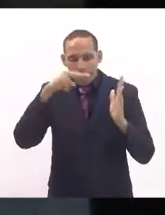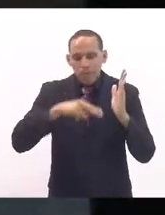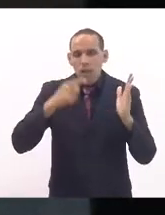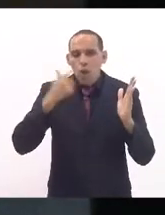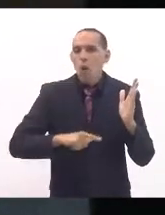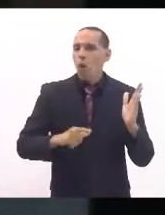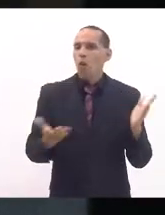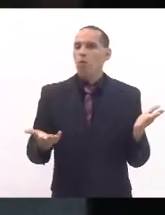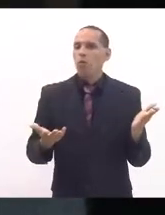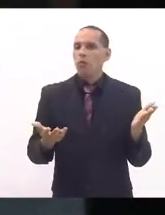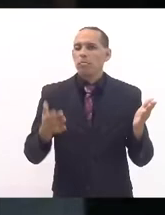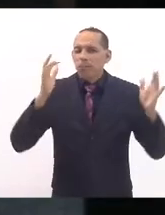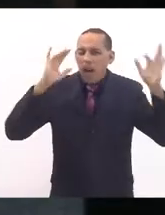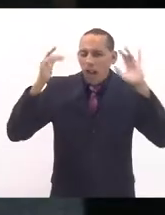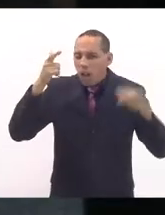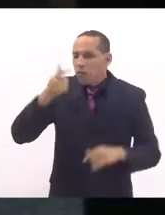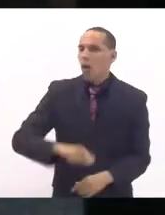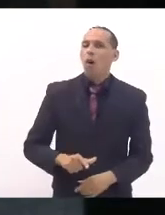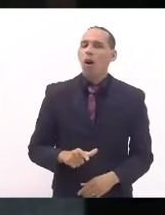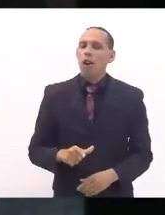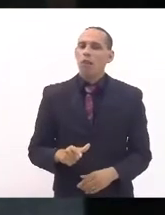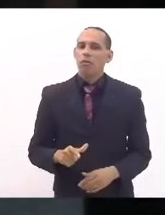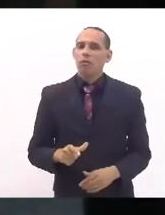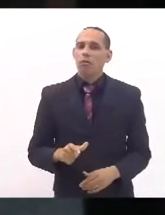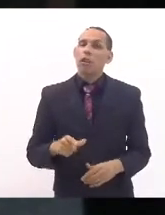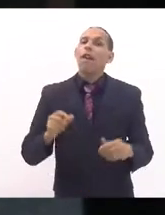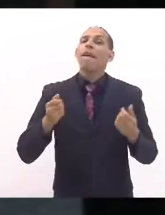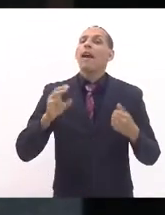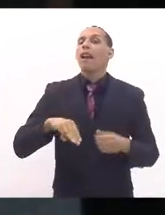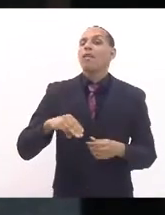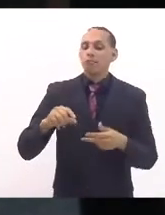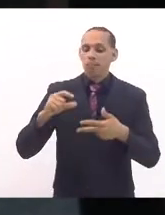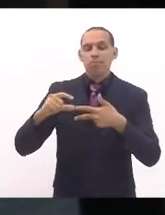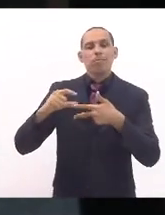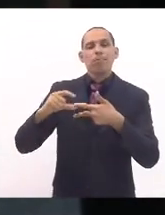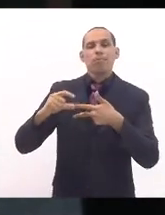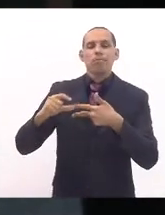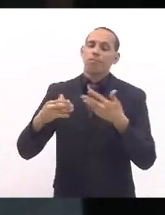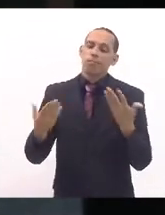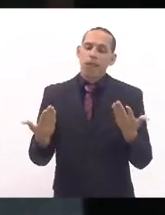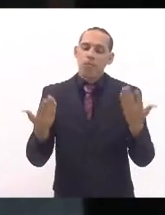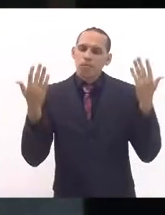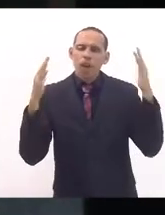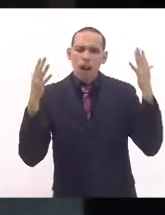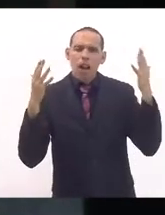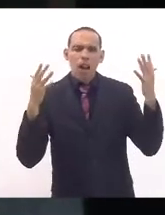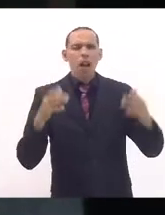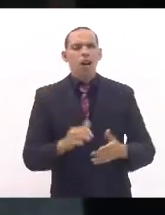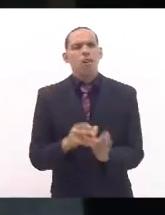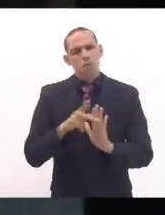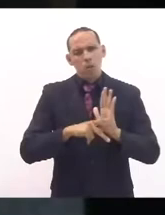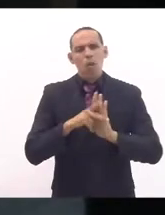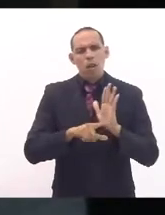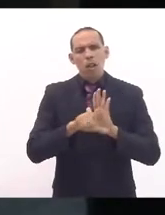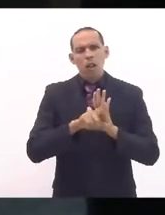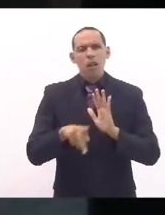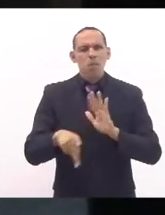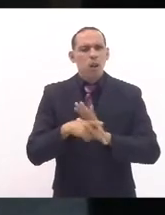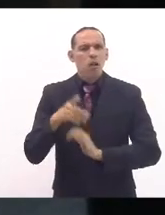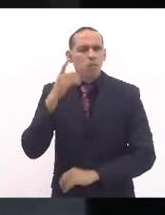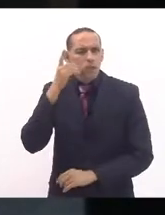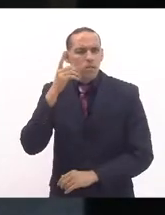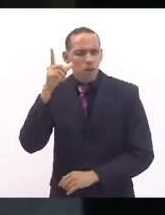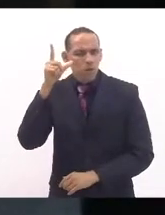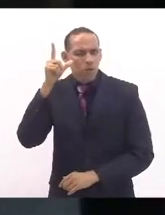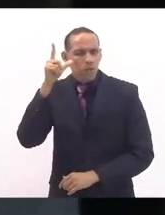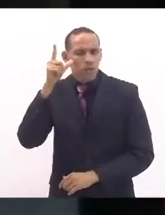tem que ser repensado pelo Poder Executivo. Eu quero dar os parabéns ao projeto de lei da deputada